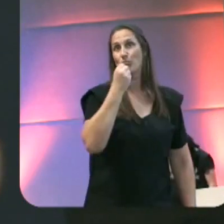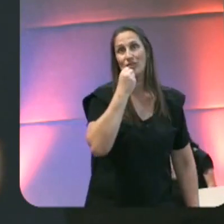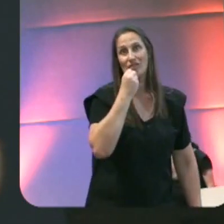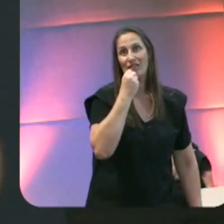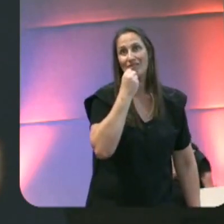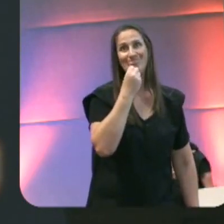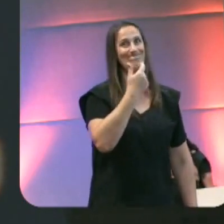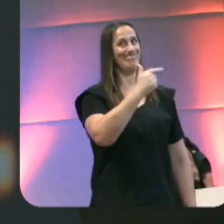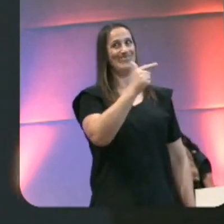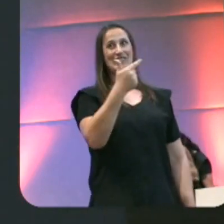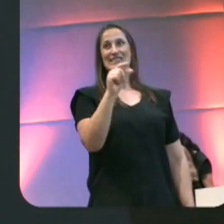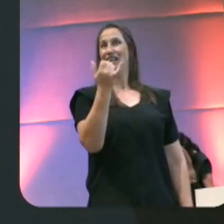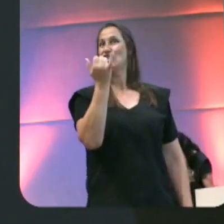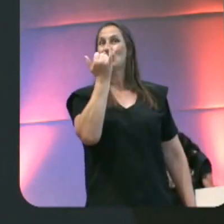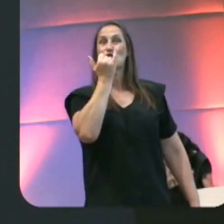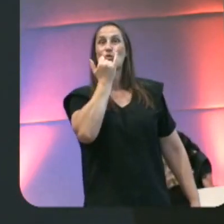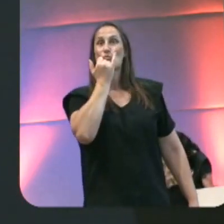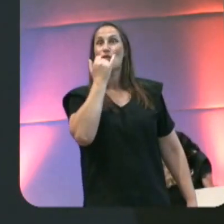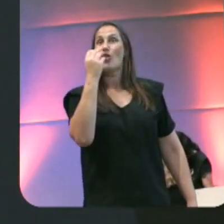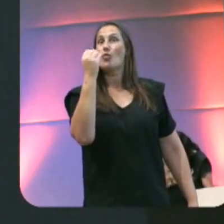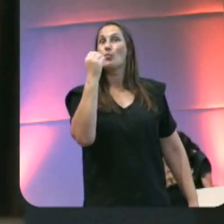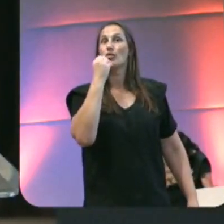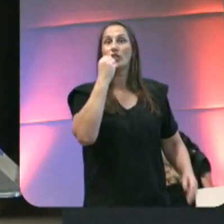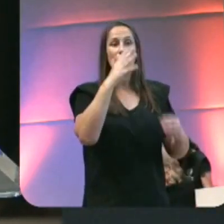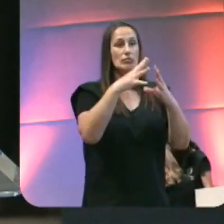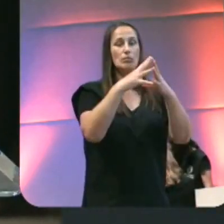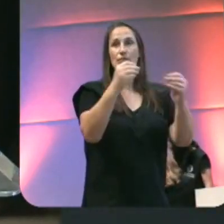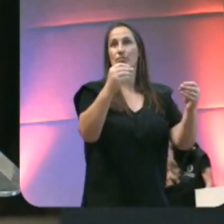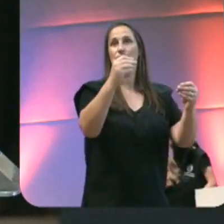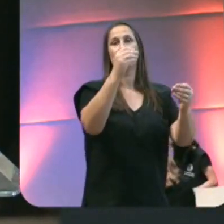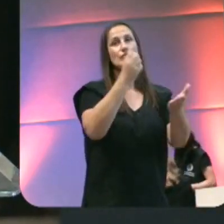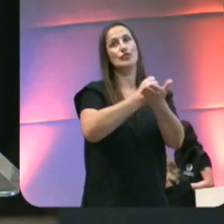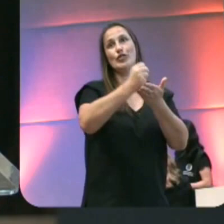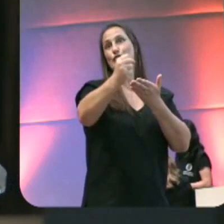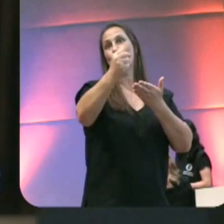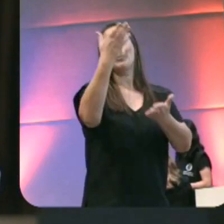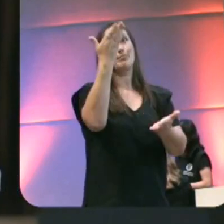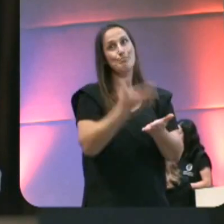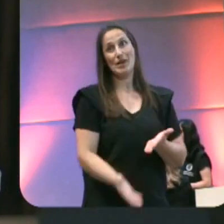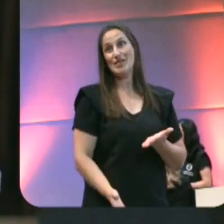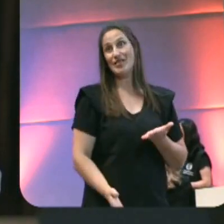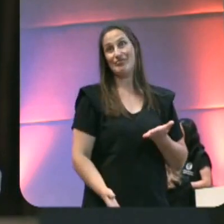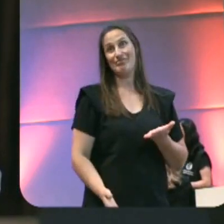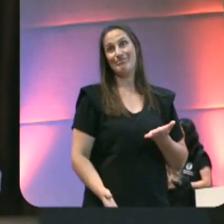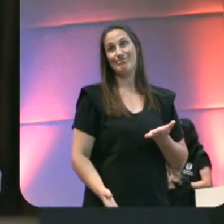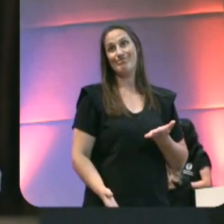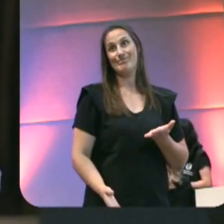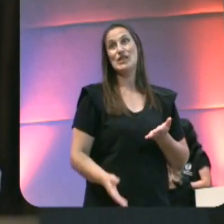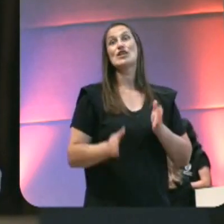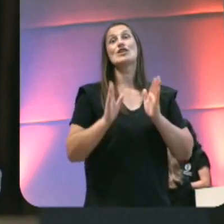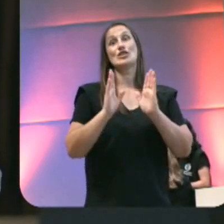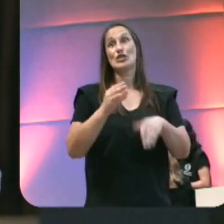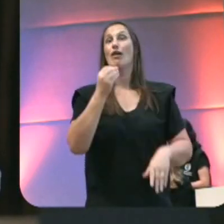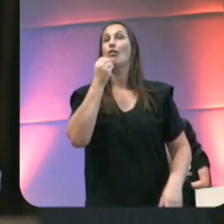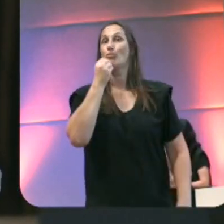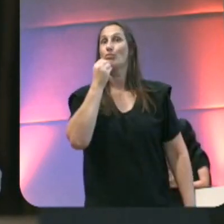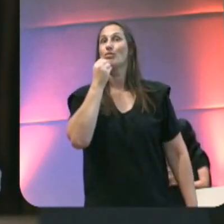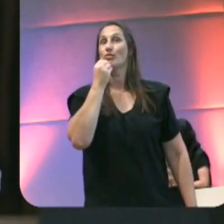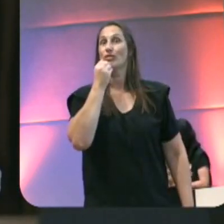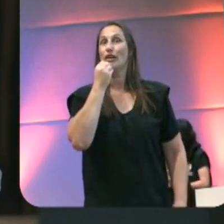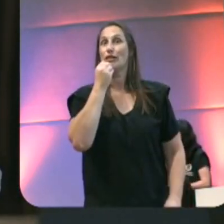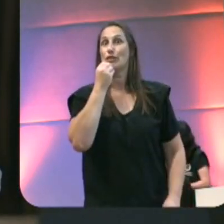a oportunidade para a salvação terá desaparecido para sempre, porque a nossa oportunidade de